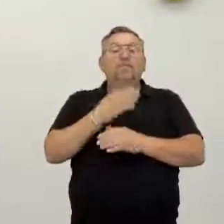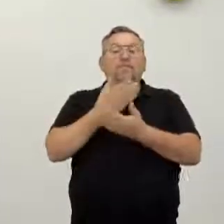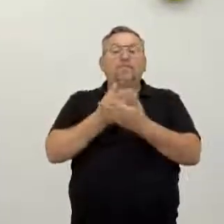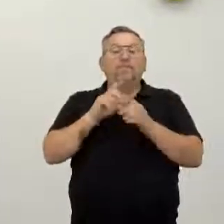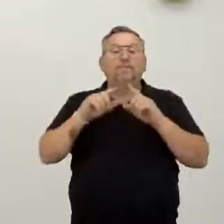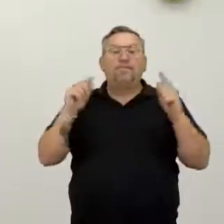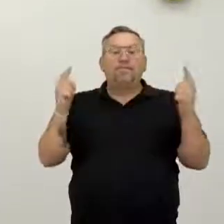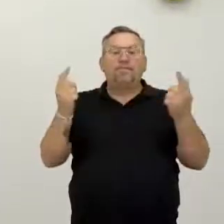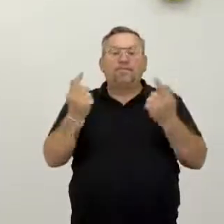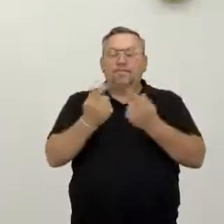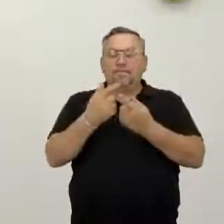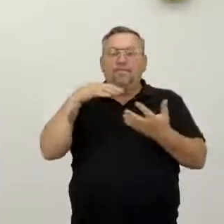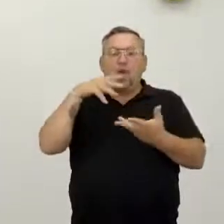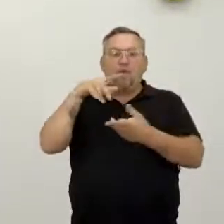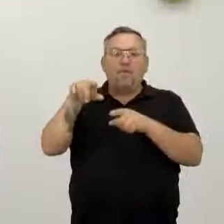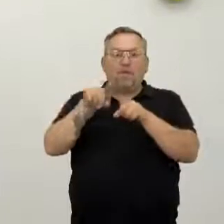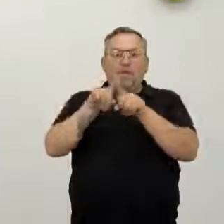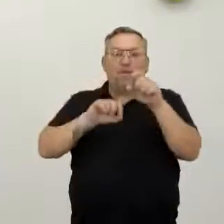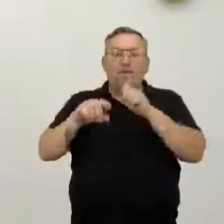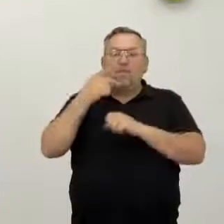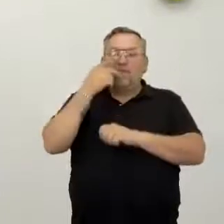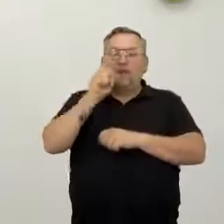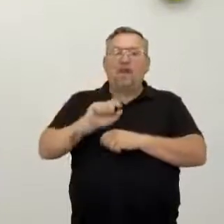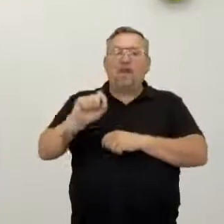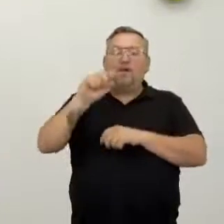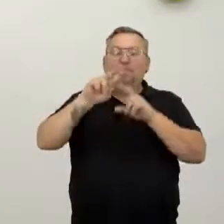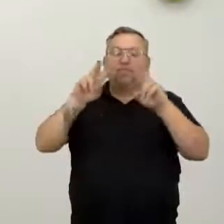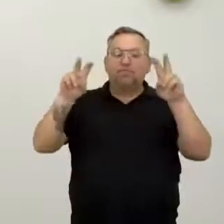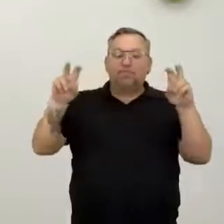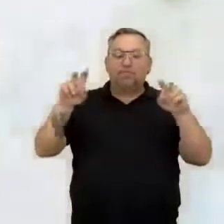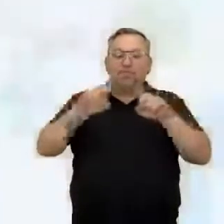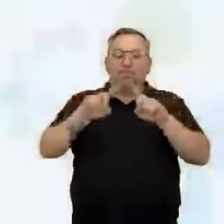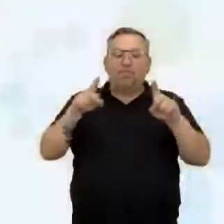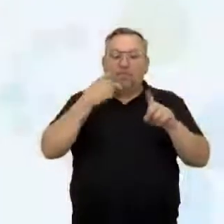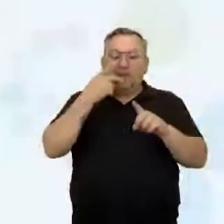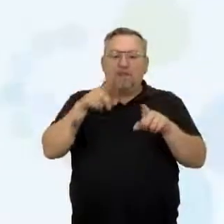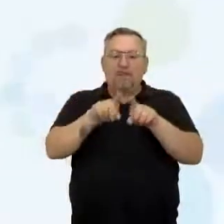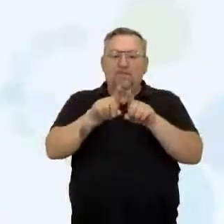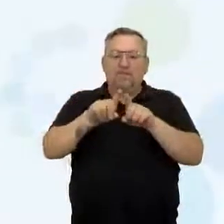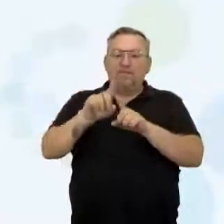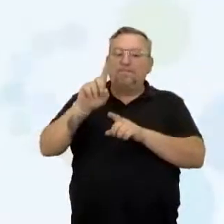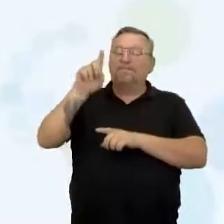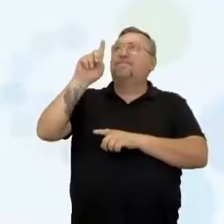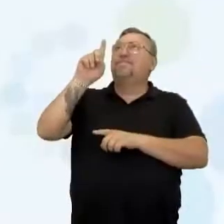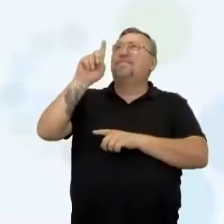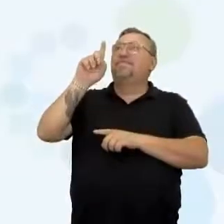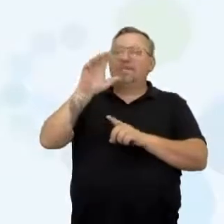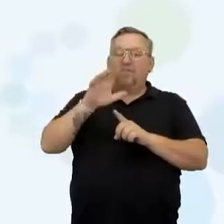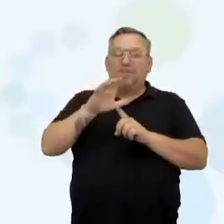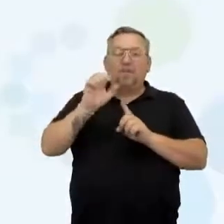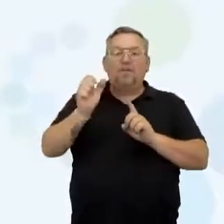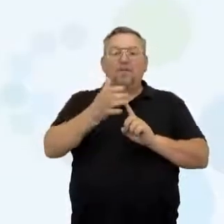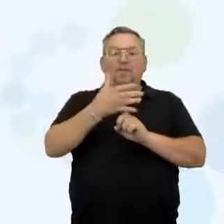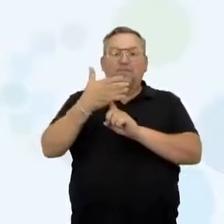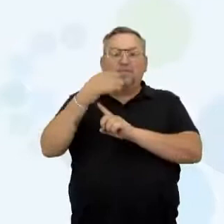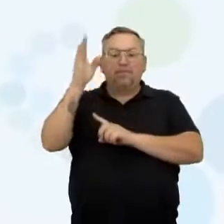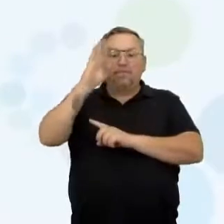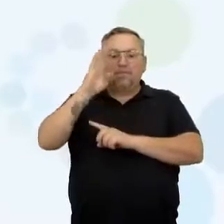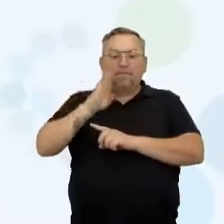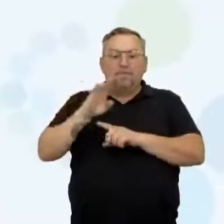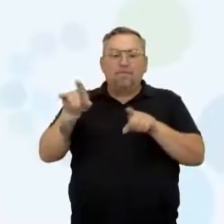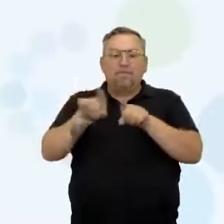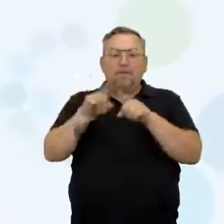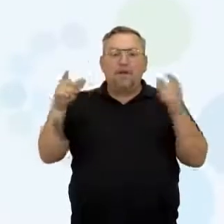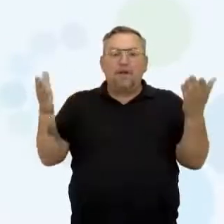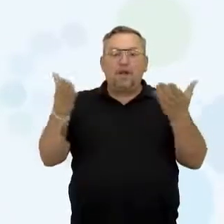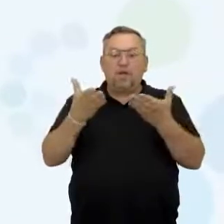de Geografia. Nós vamos falar aí, põe um tema aí da aula que eu mesmo vou falar. A influência da tecnologia no Brasil, parte 1, e agora eu